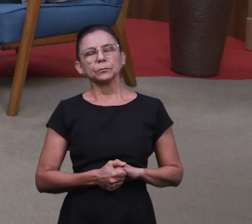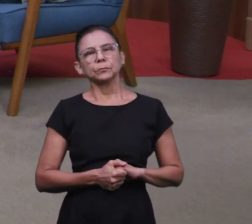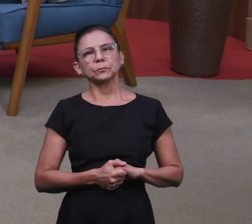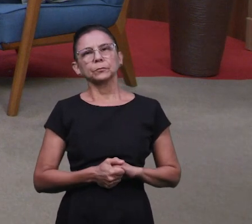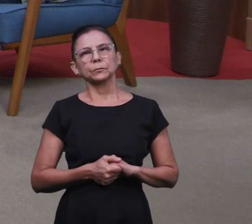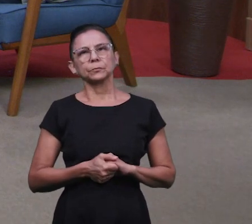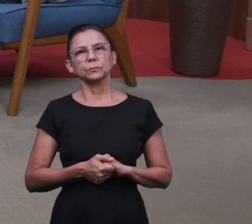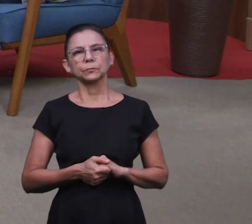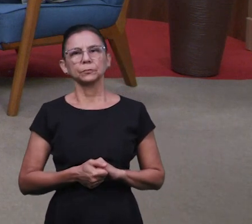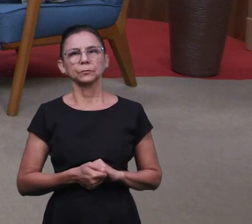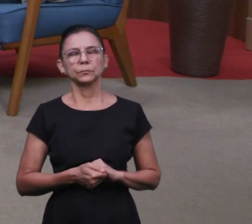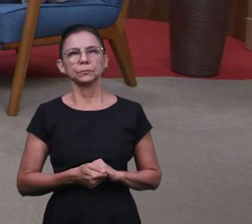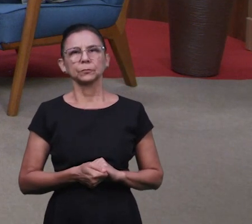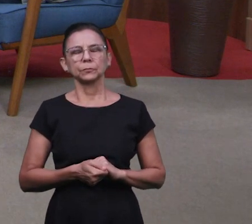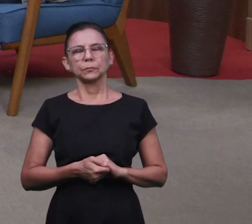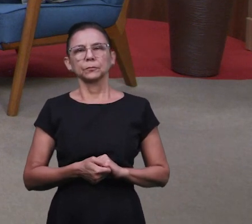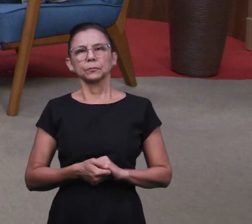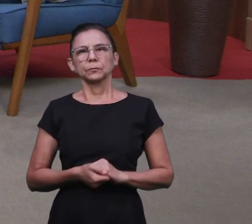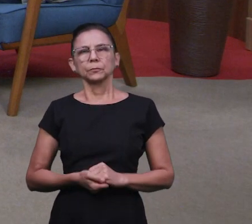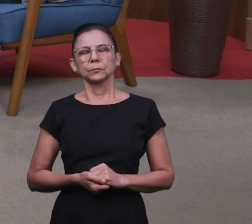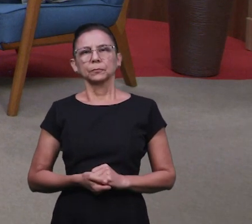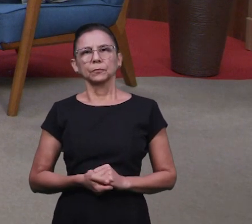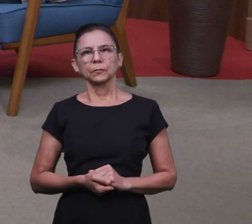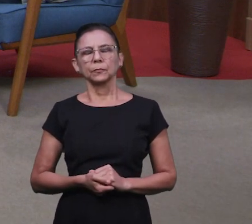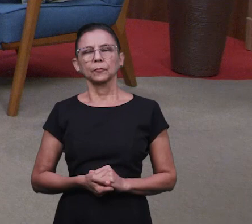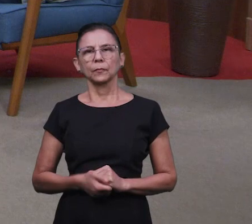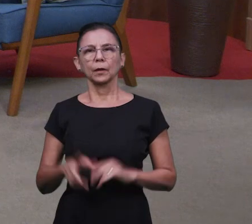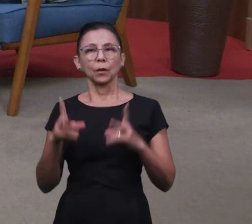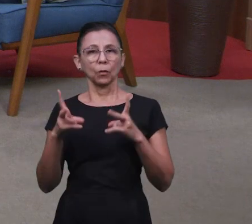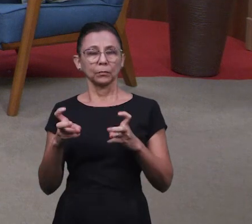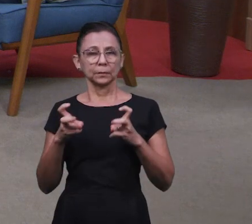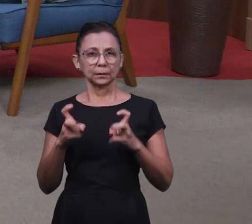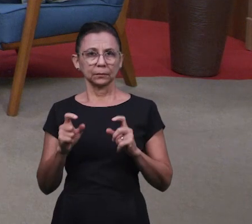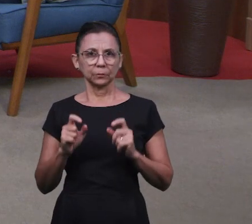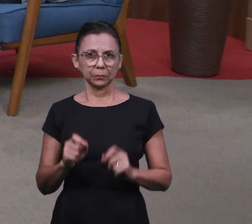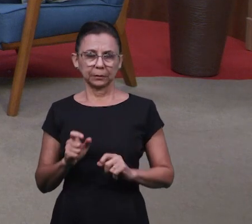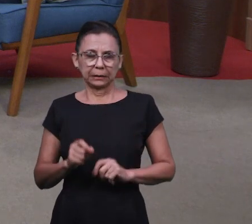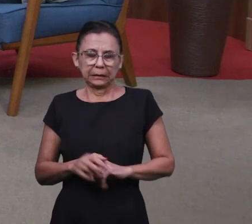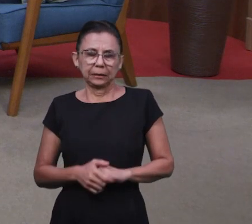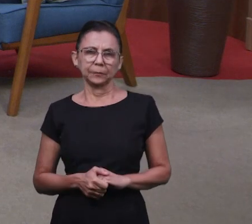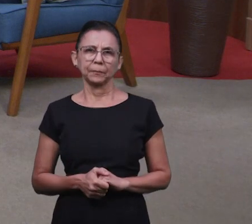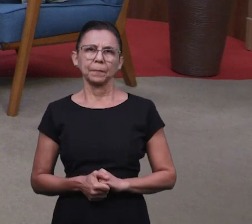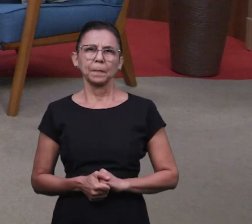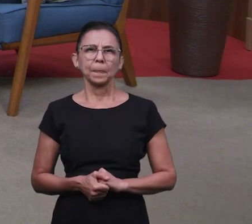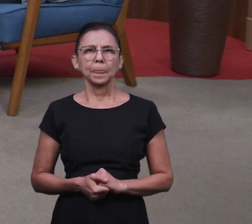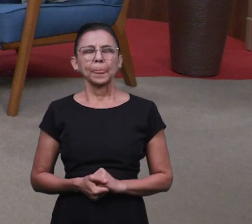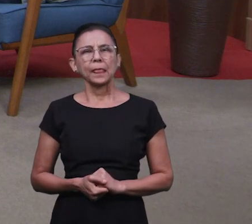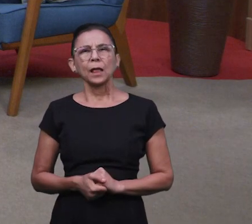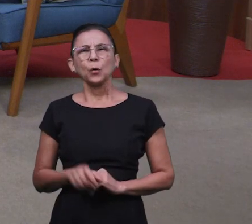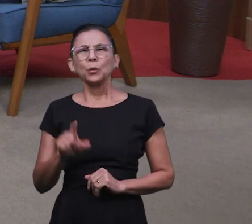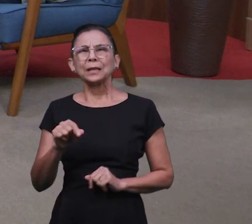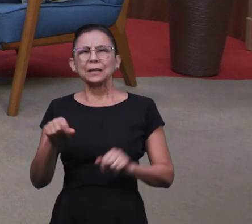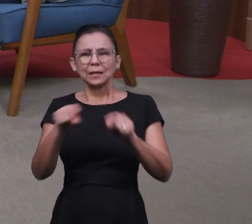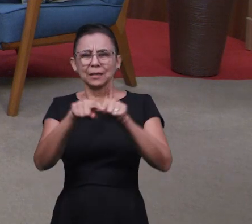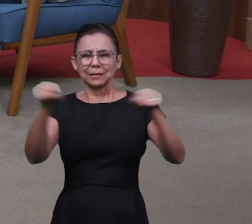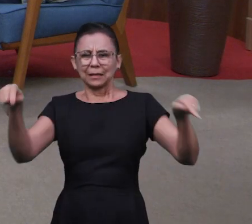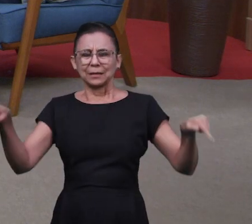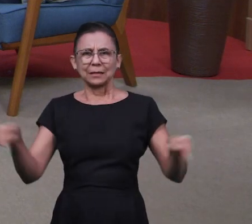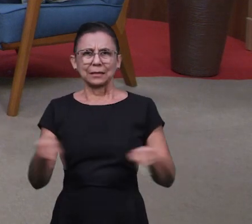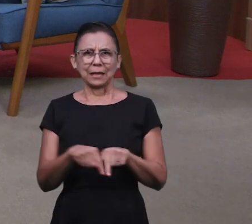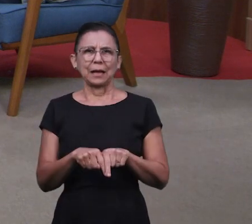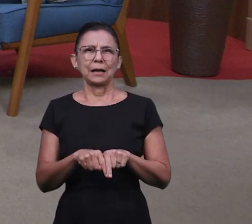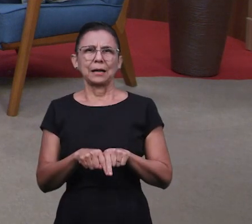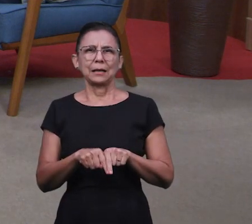Observe, Josias, que às vezes muitos também talvez não saibam o que é esta sala do banquete.